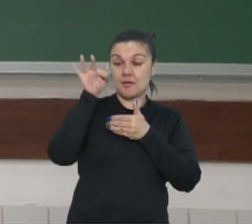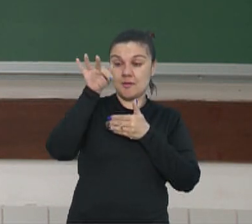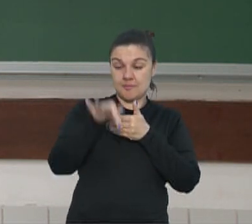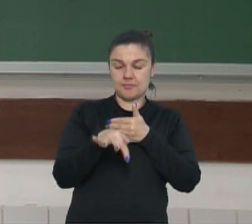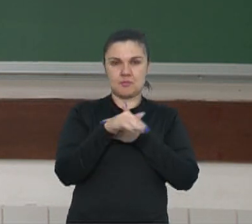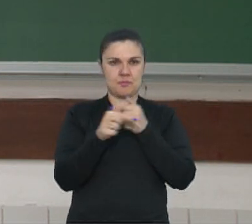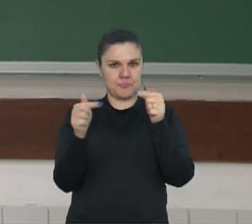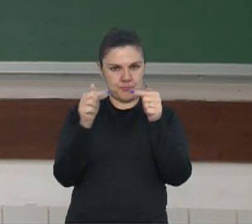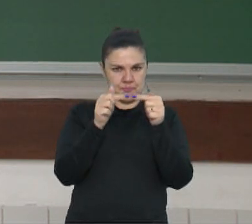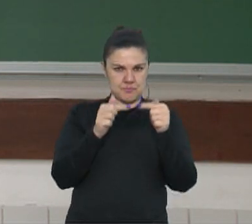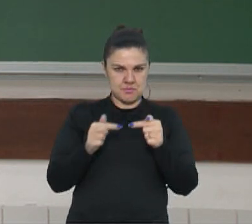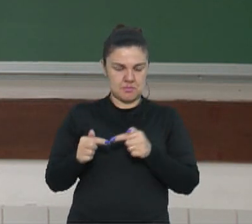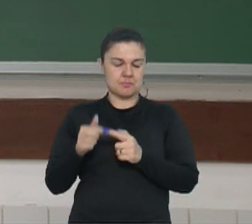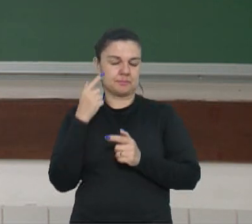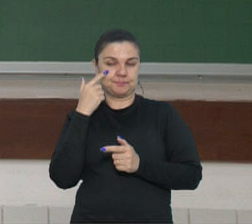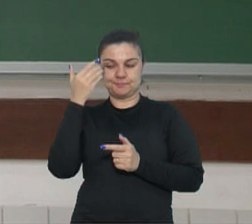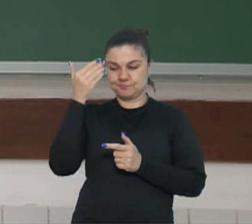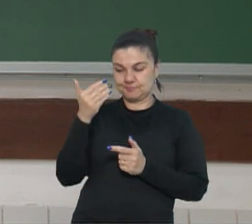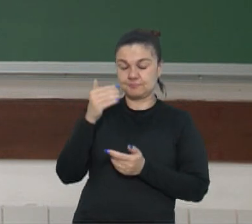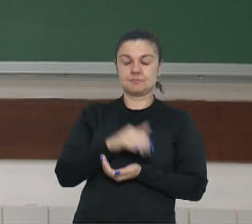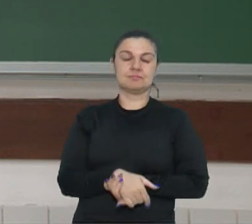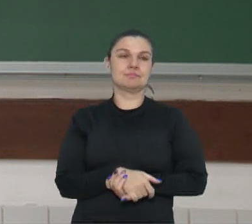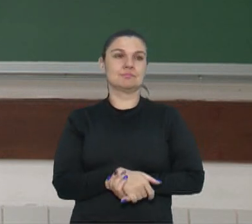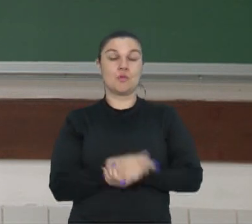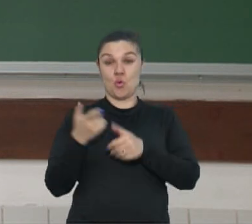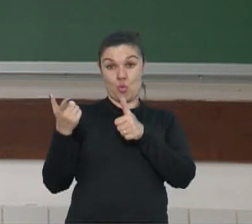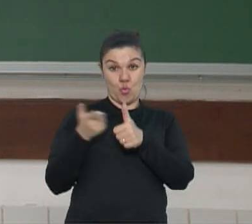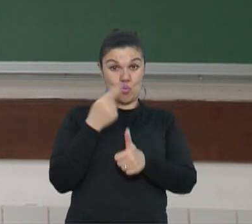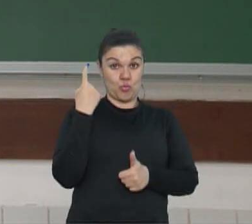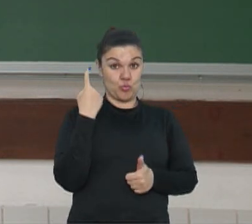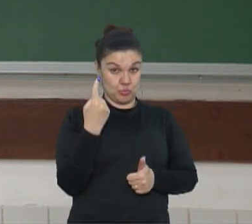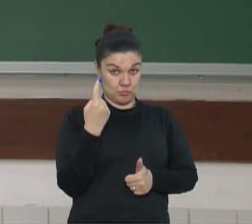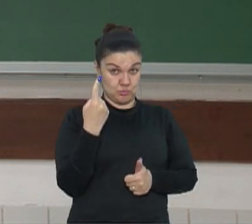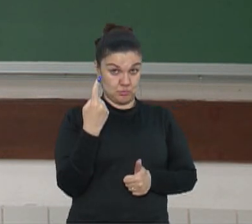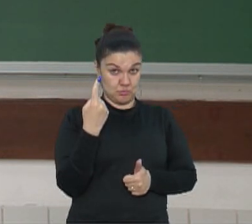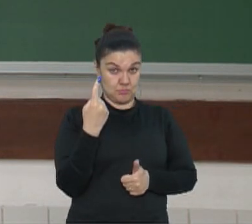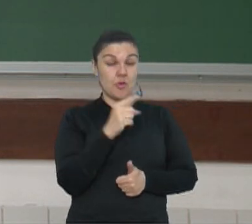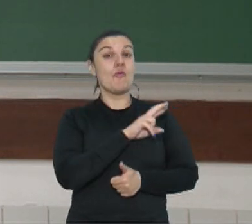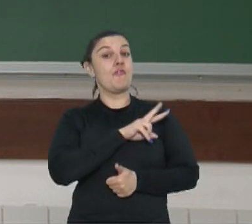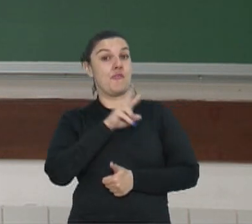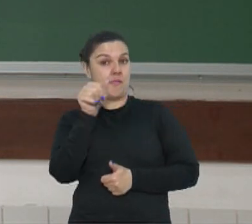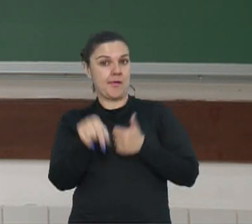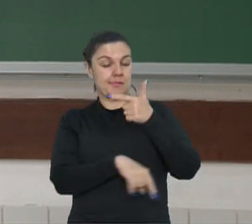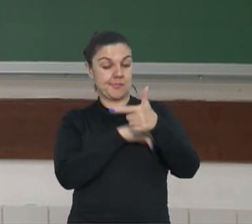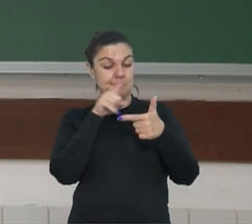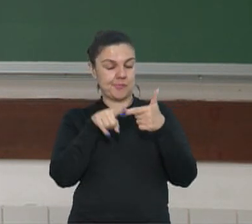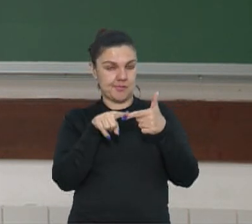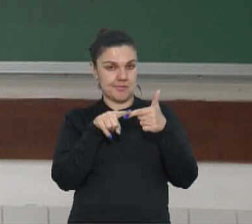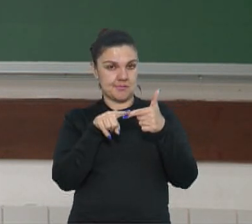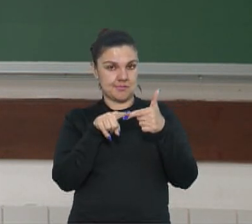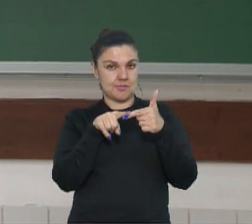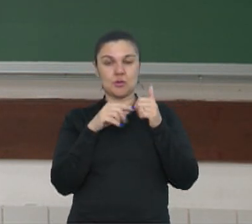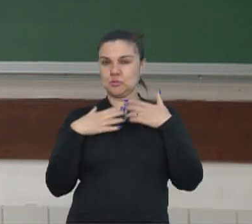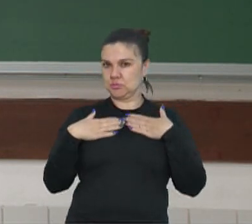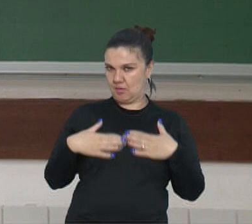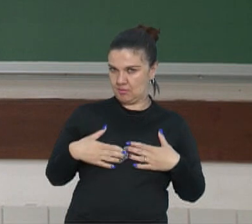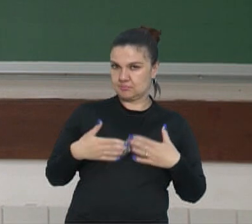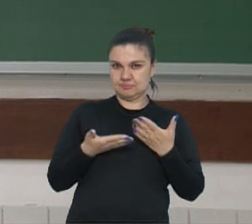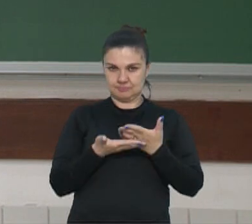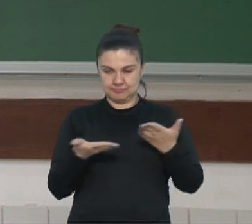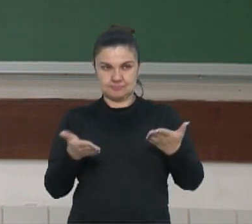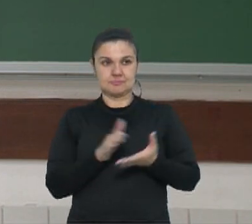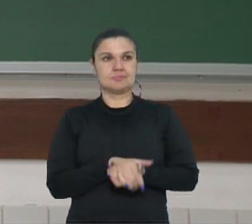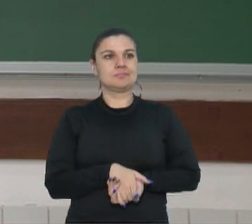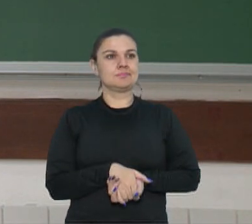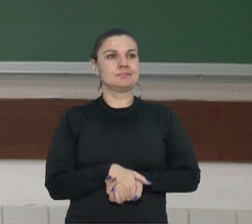nossas funções químicas, veja ali, parte 1. Isso significa que teremos a parte 2. Tranquilo?